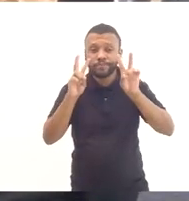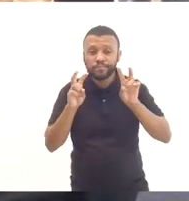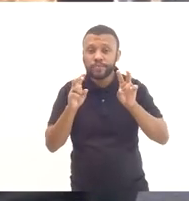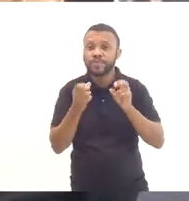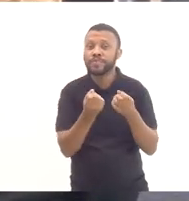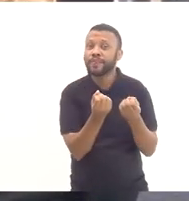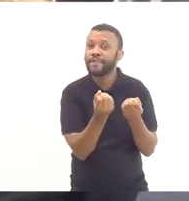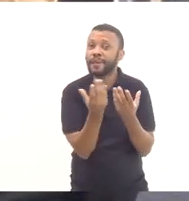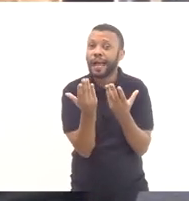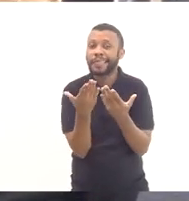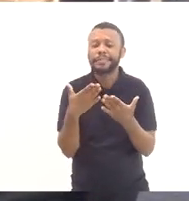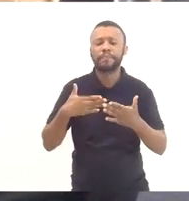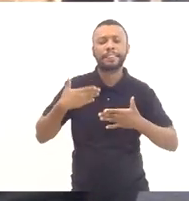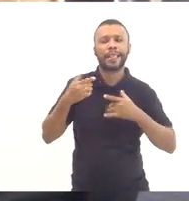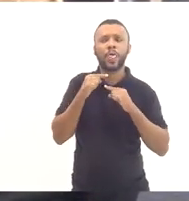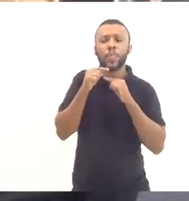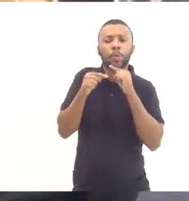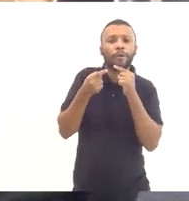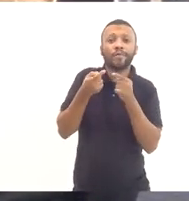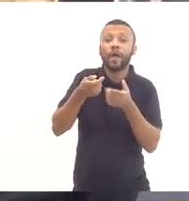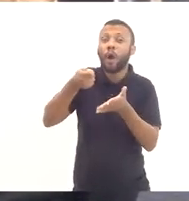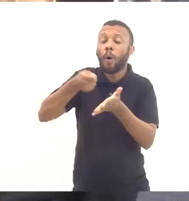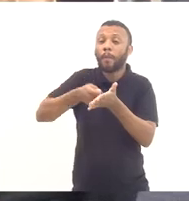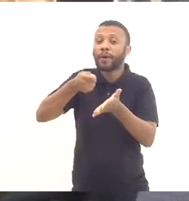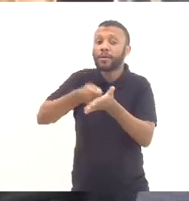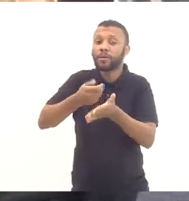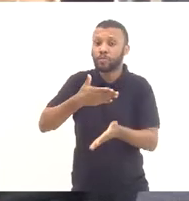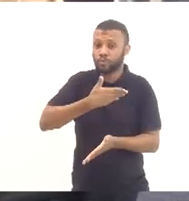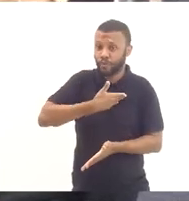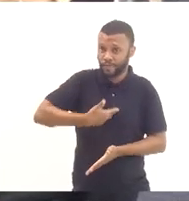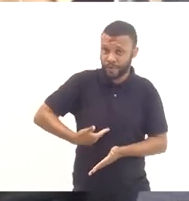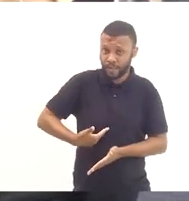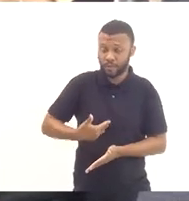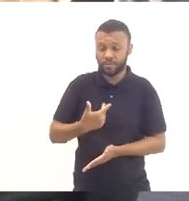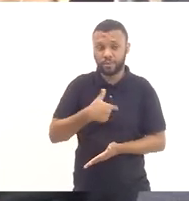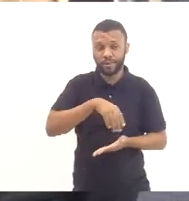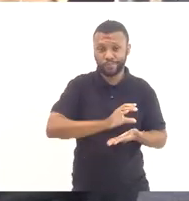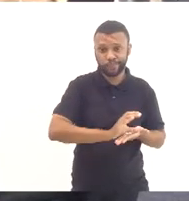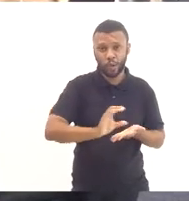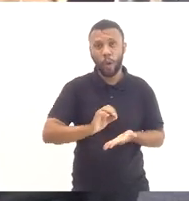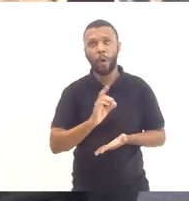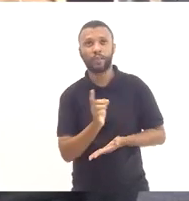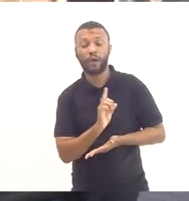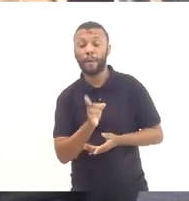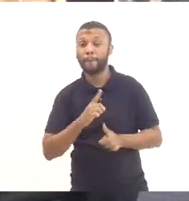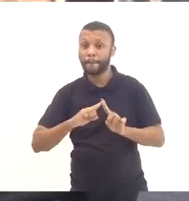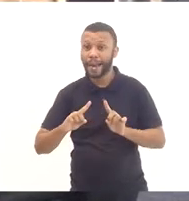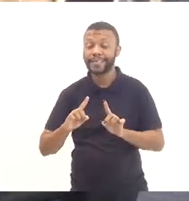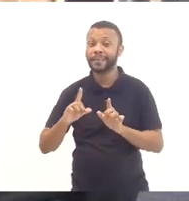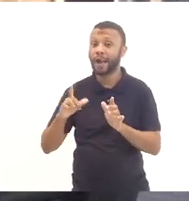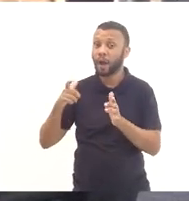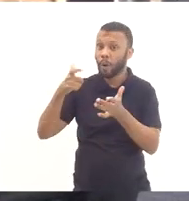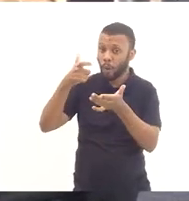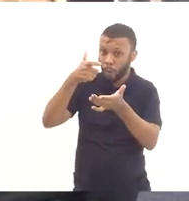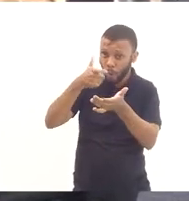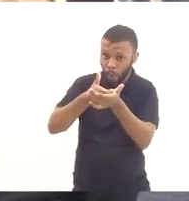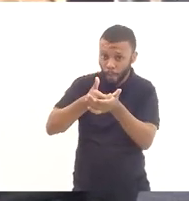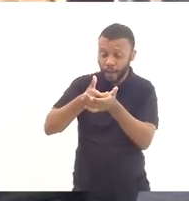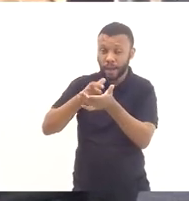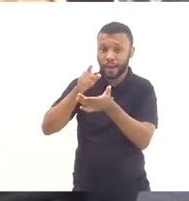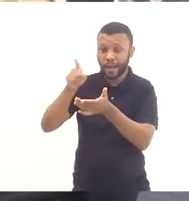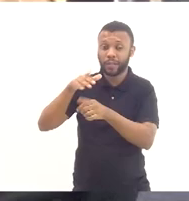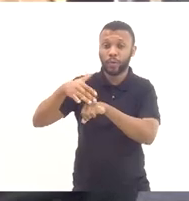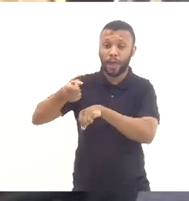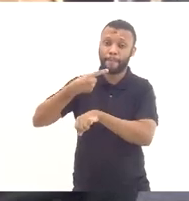eu tenho minhas dúvidas em relação a obrigação do Estado de custear mas em relação a importação da sua fórmula o Estado tem obrigação